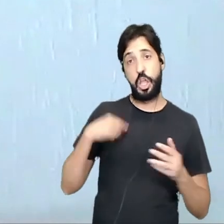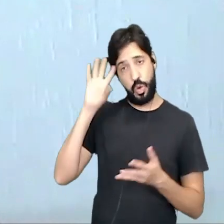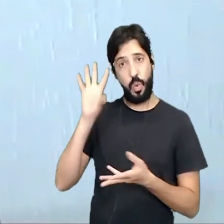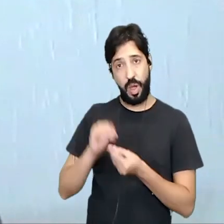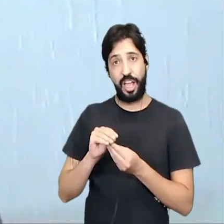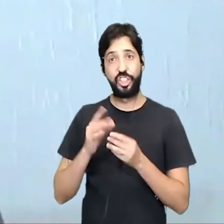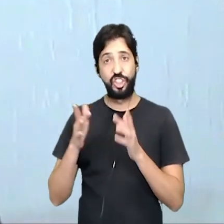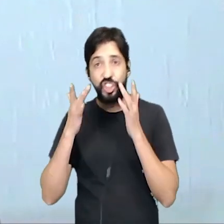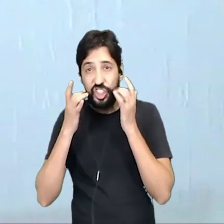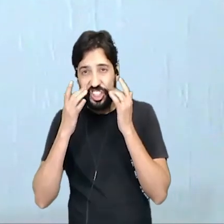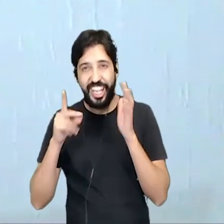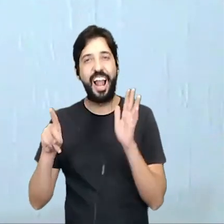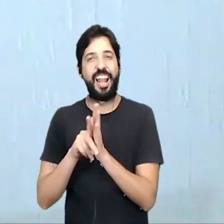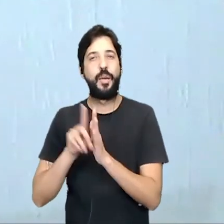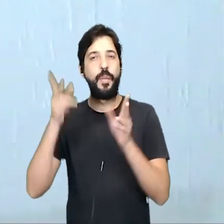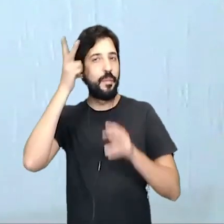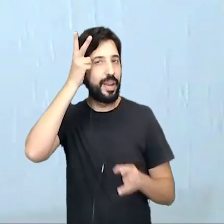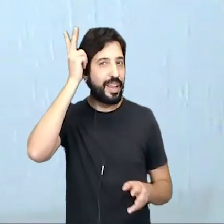mim, teatro é coisa de grego.